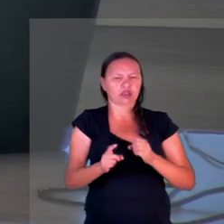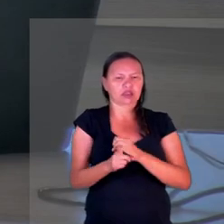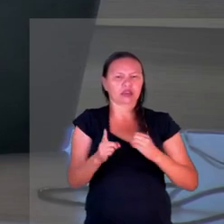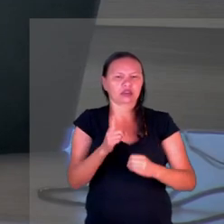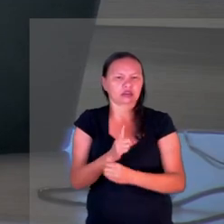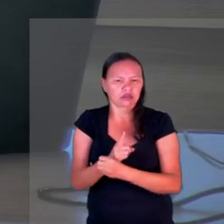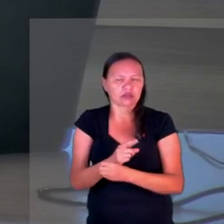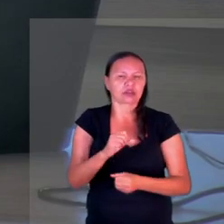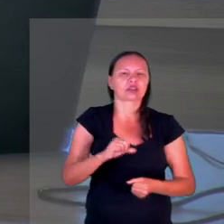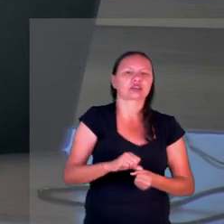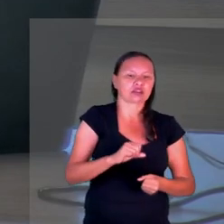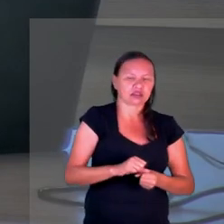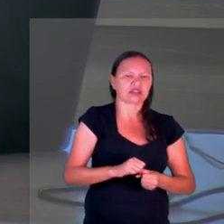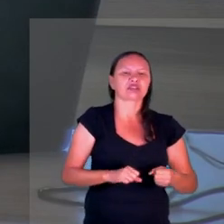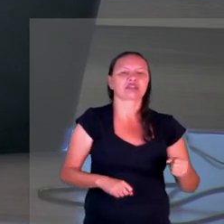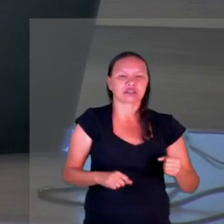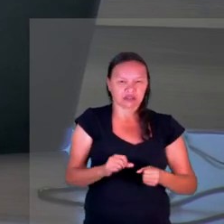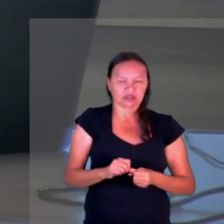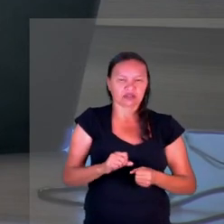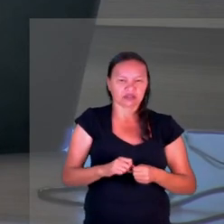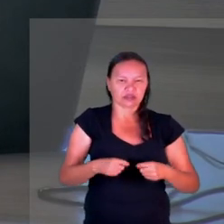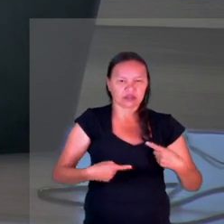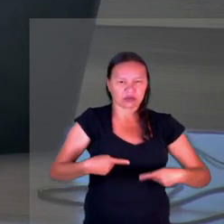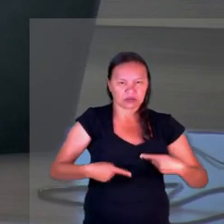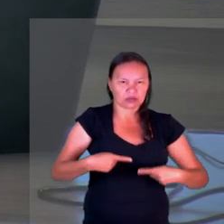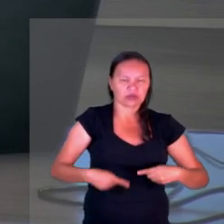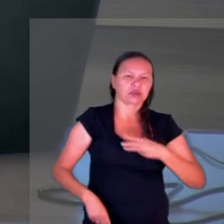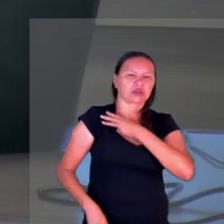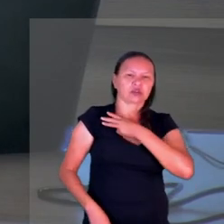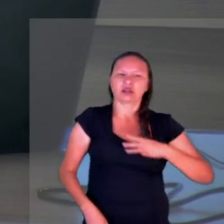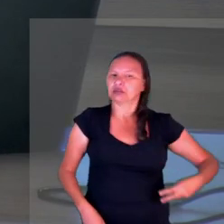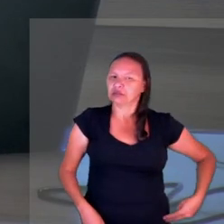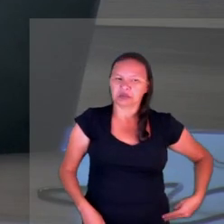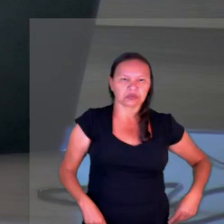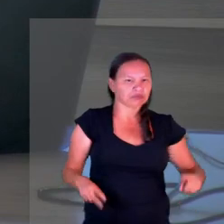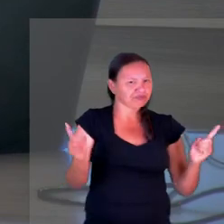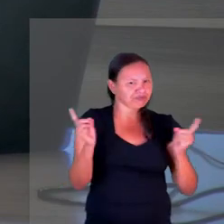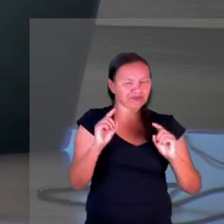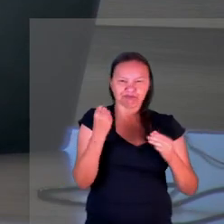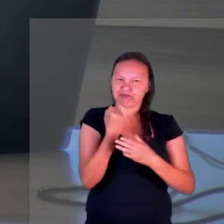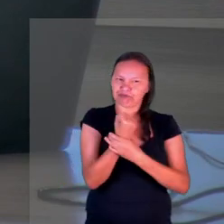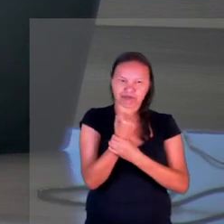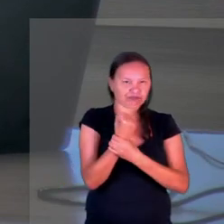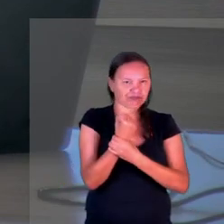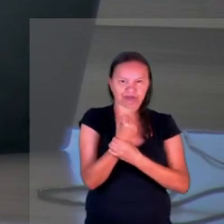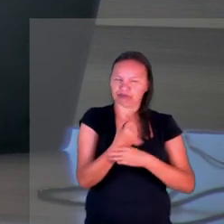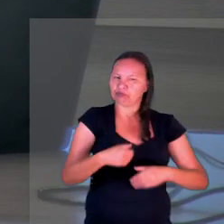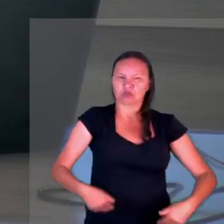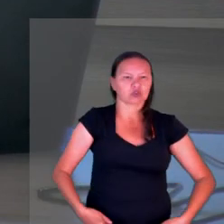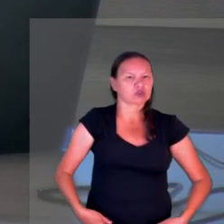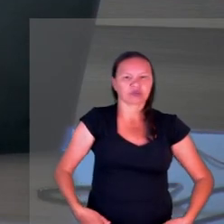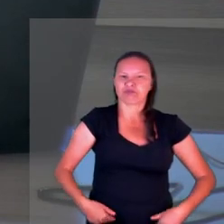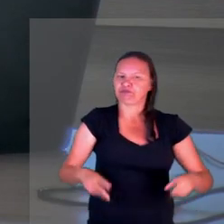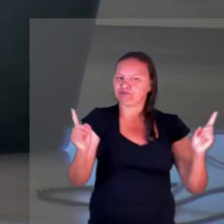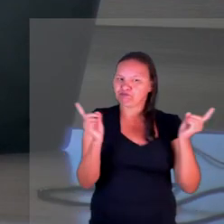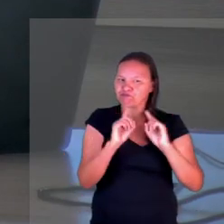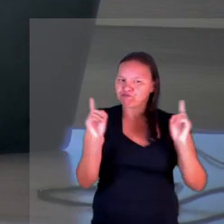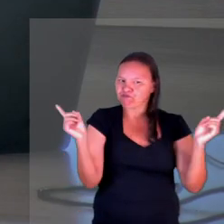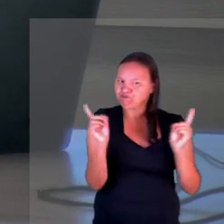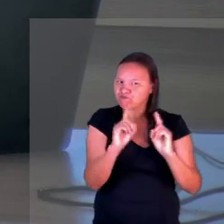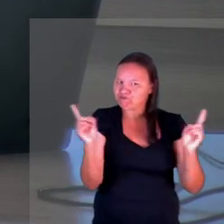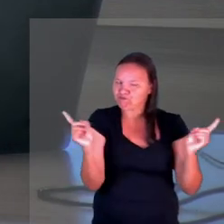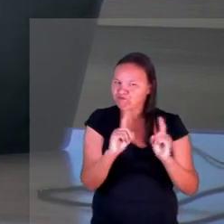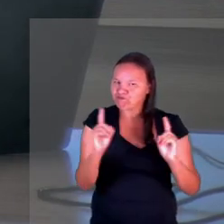realizadas isso é a política pública atendente à segurança alimentar quando não é né E